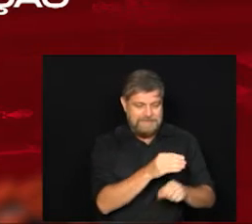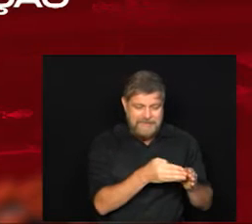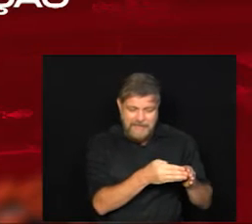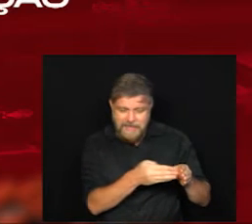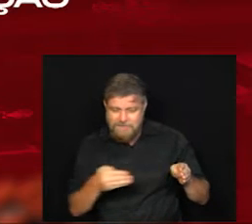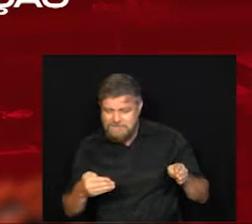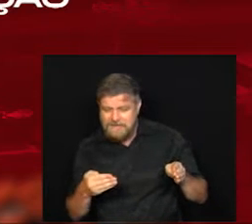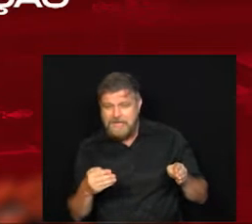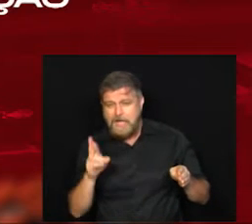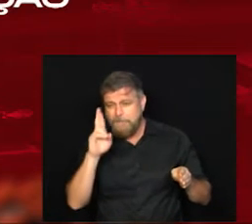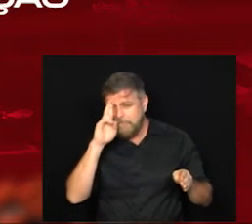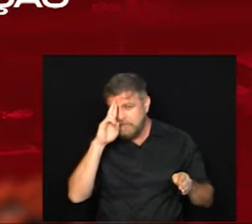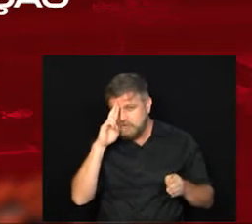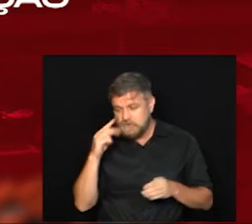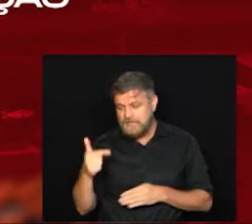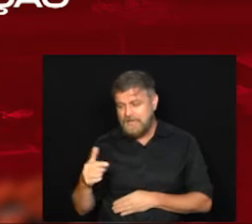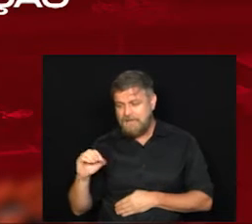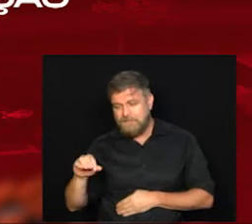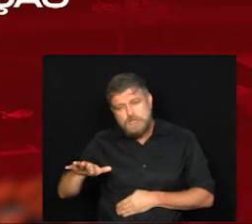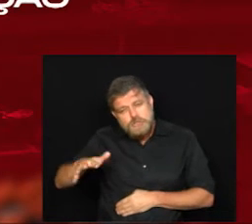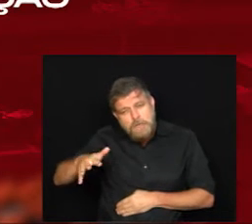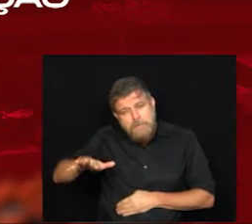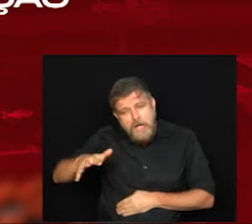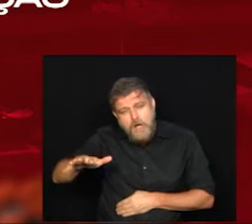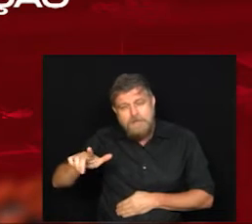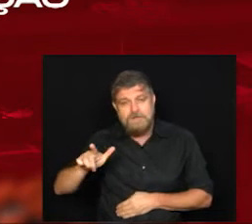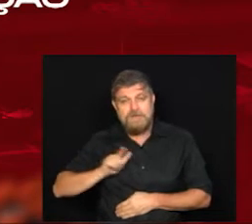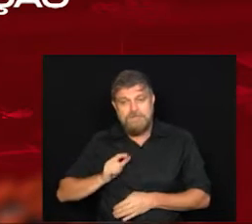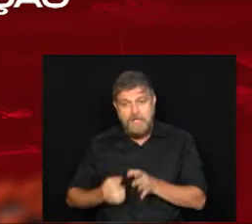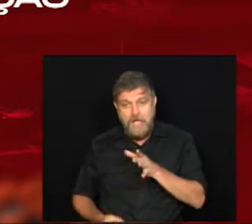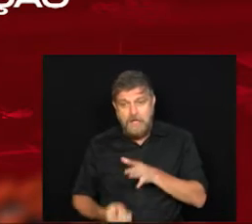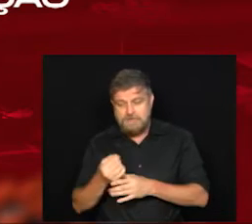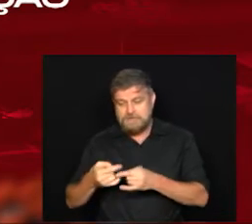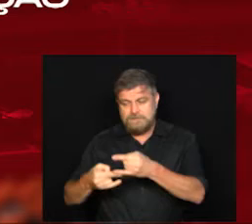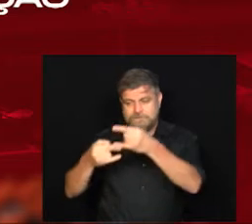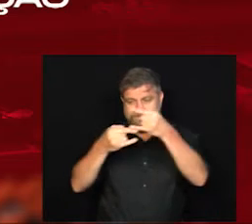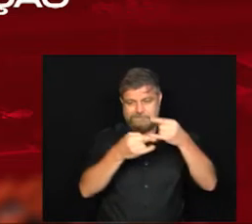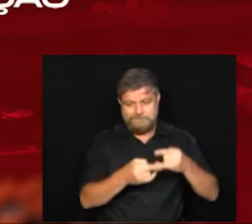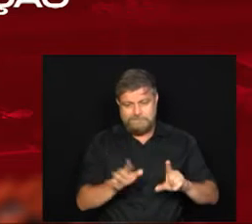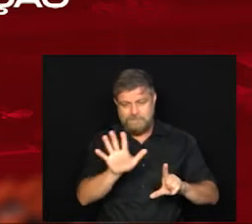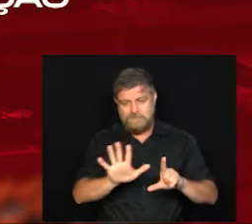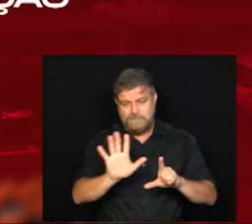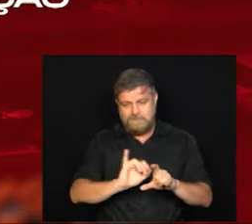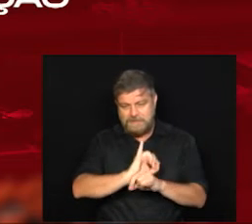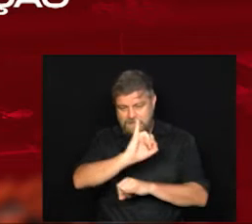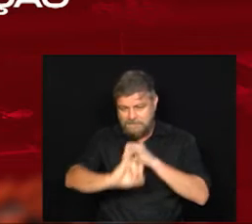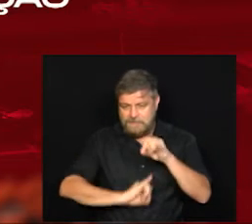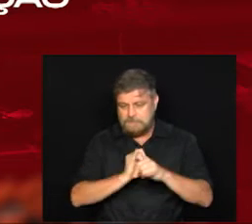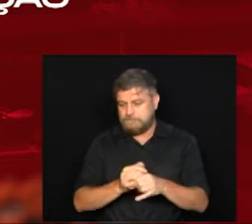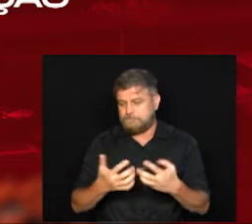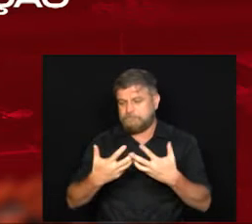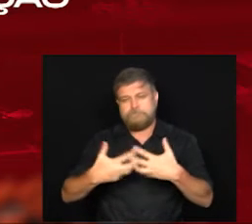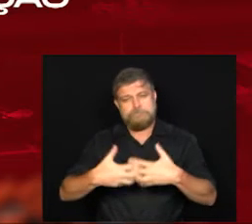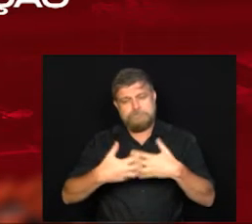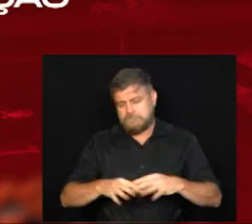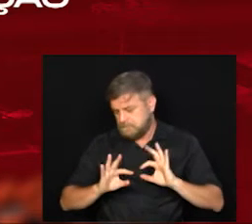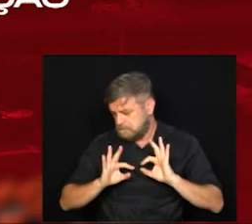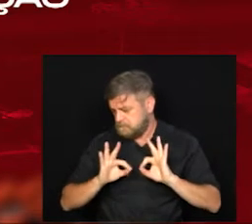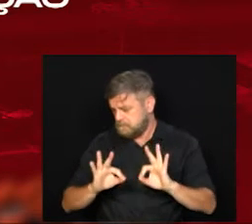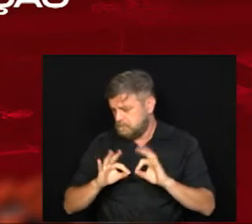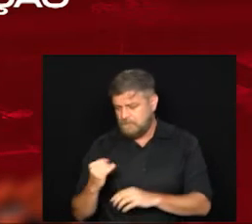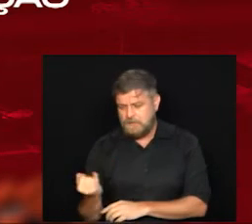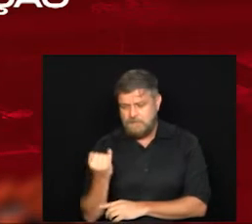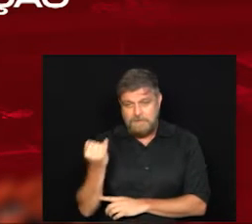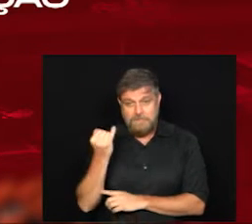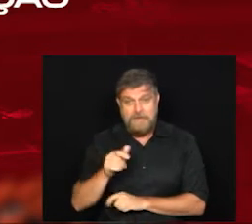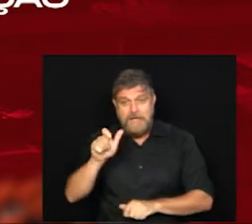terminando 12:20 mais ou menos, realizada de forma virtual e dando certo, que é o mais importante, né? Então, quem